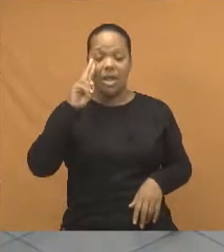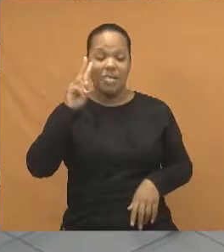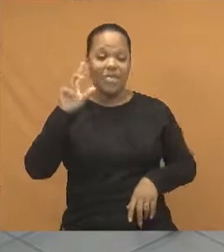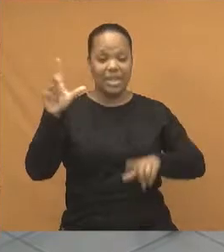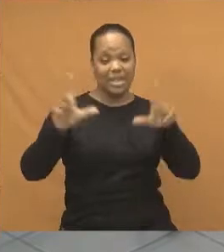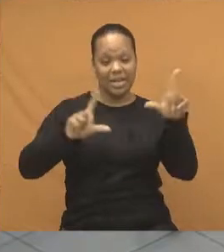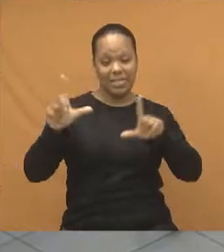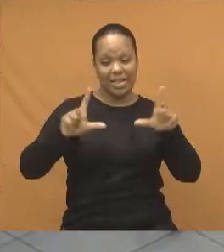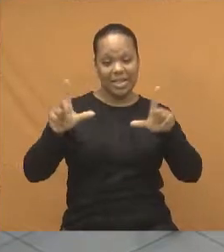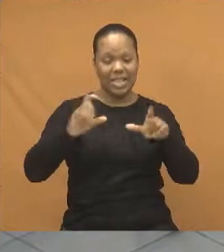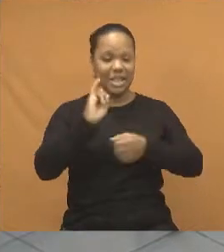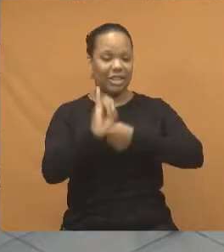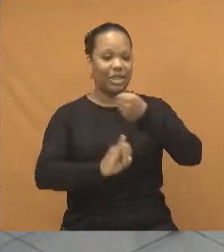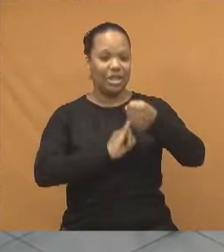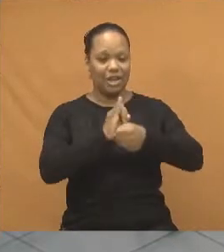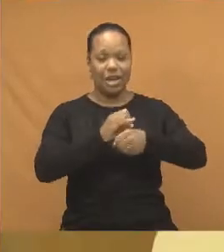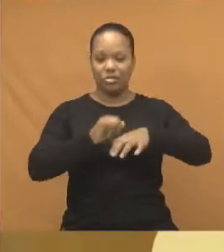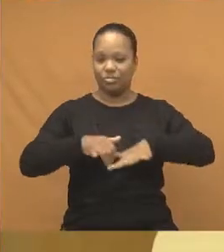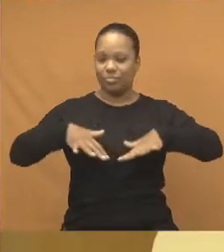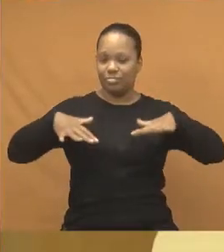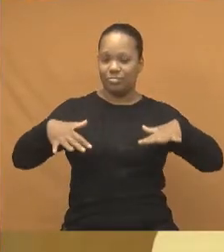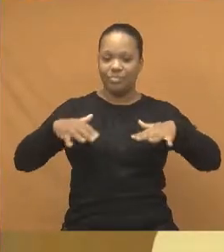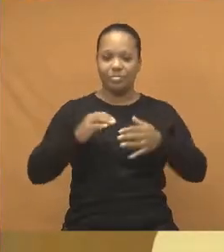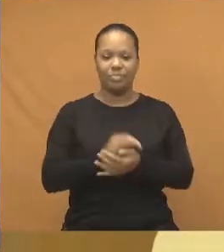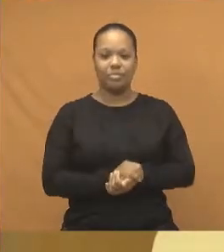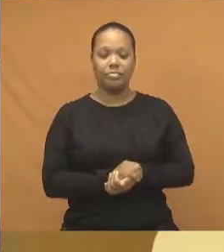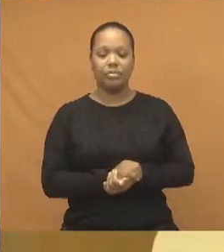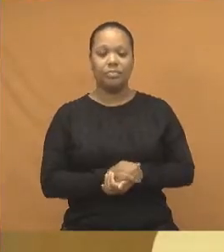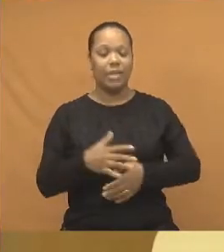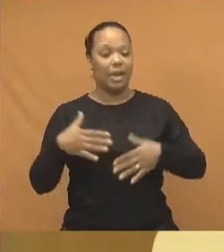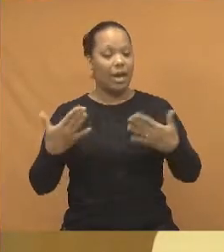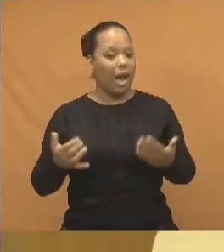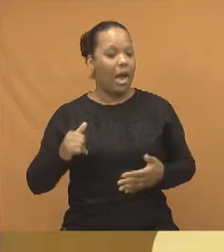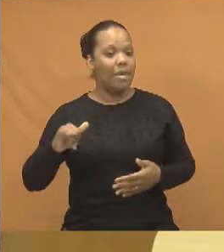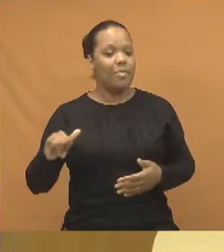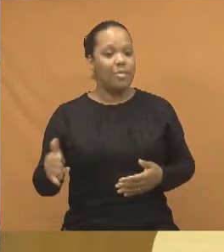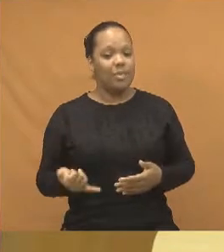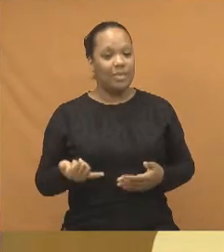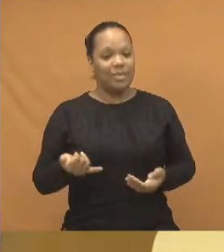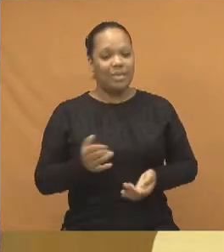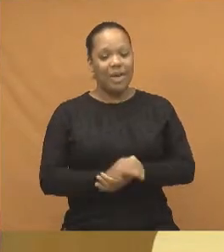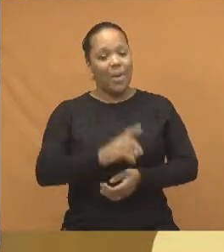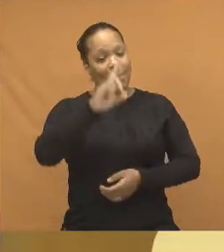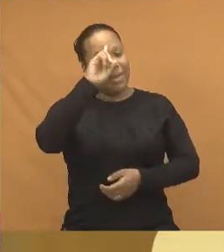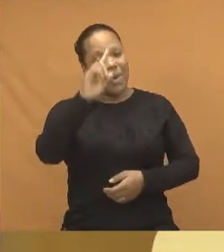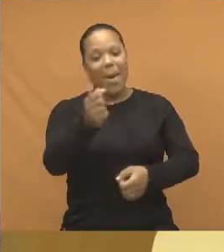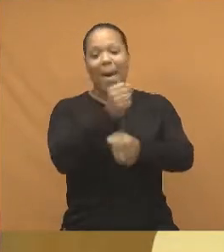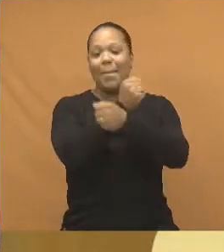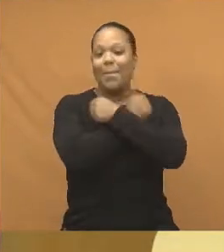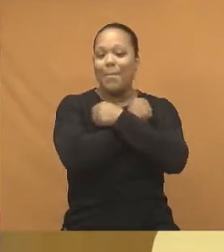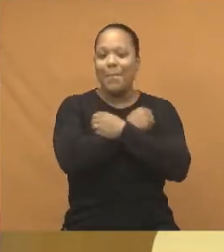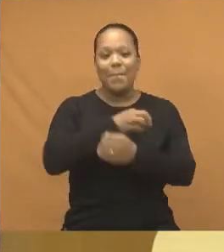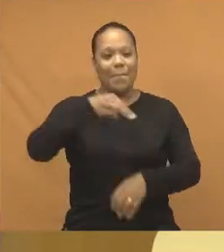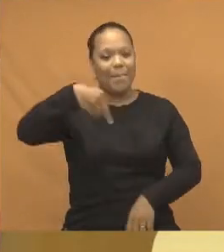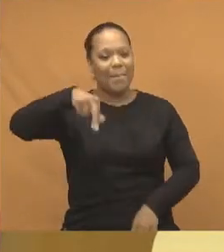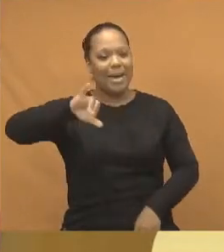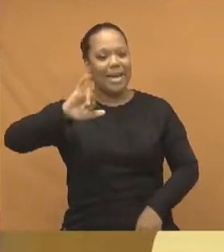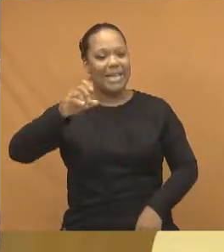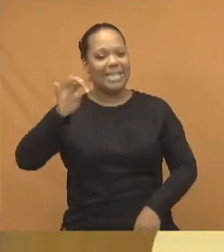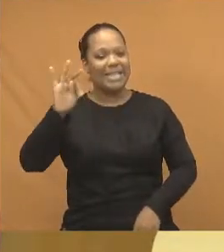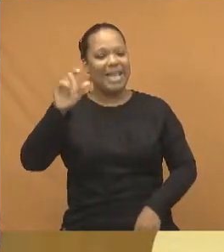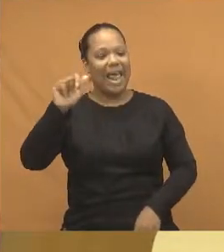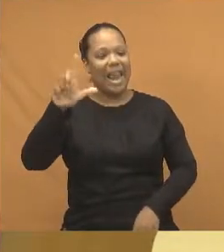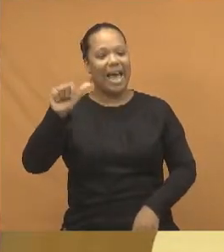da internet e da TV. E aproveito aqui para mandar um abraço a Maristela Philips, que faz